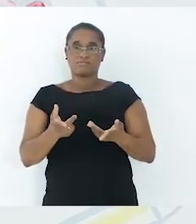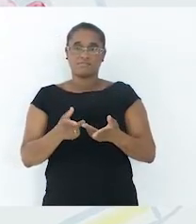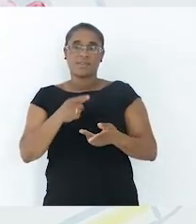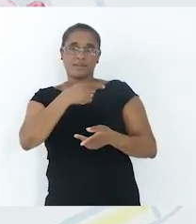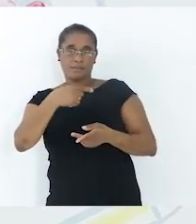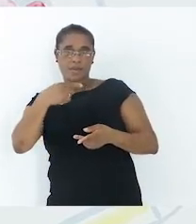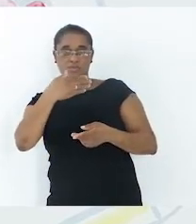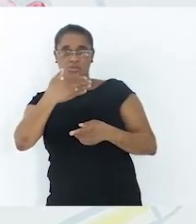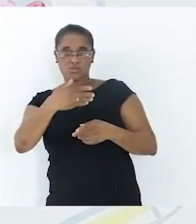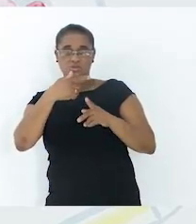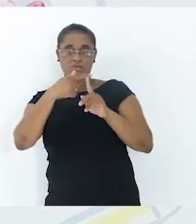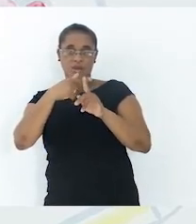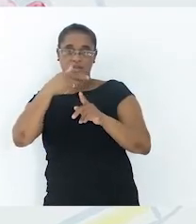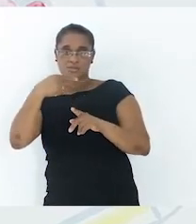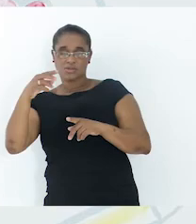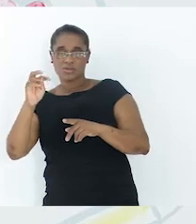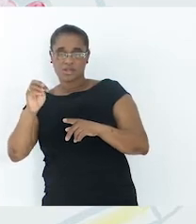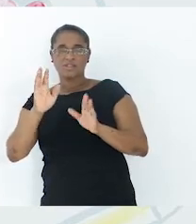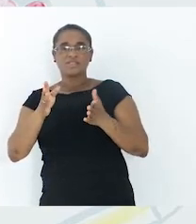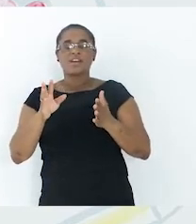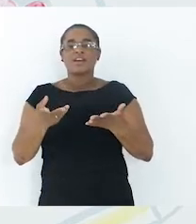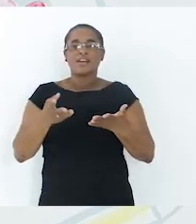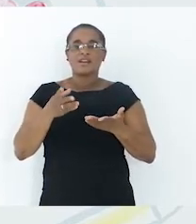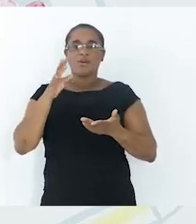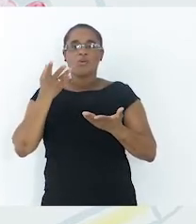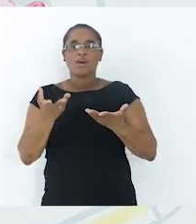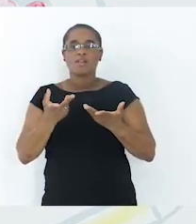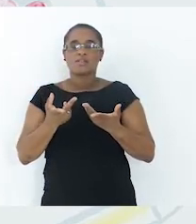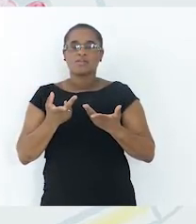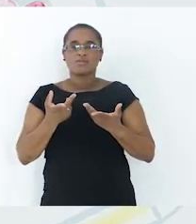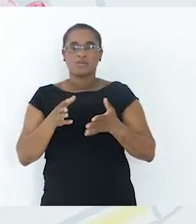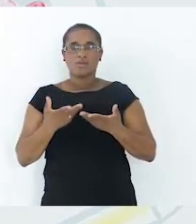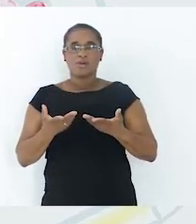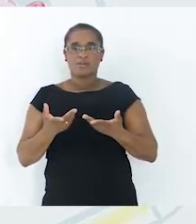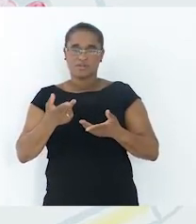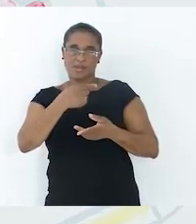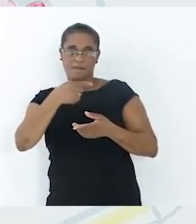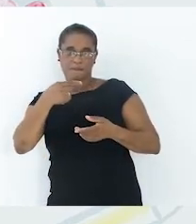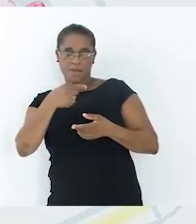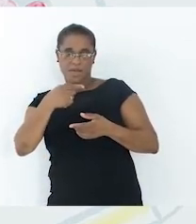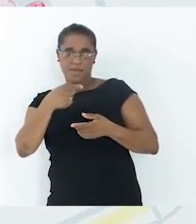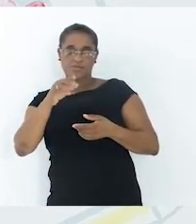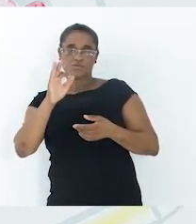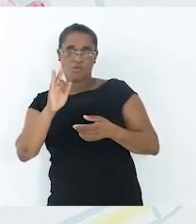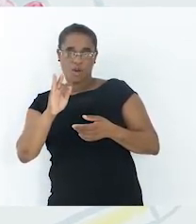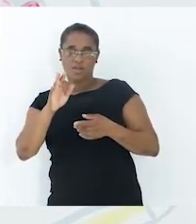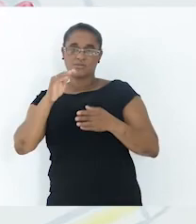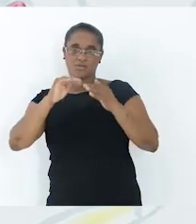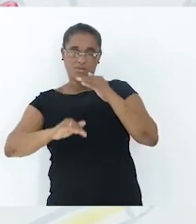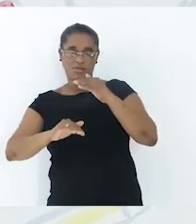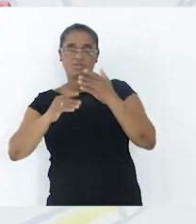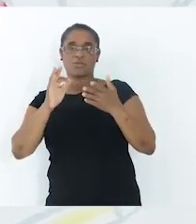mais menos 3, nós já vimos quanto é que dá? Dá o quê? Dá menos 4